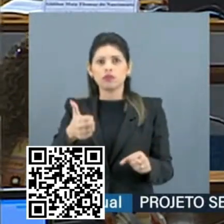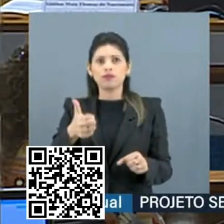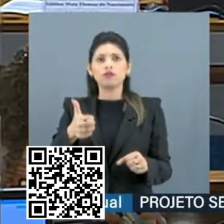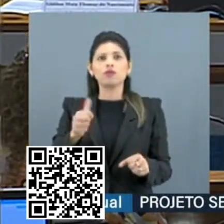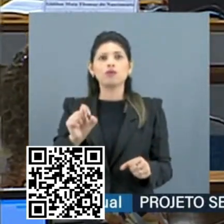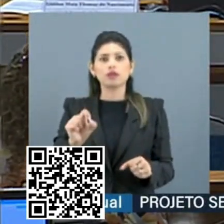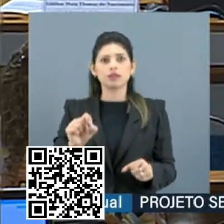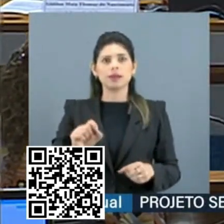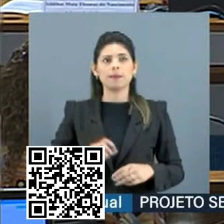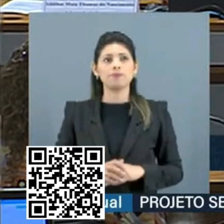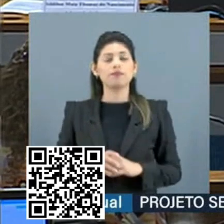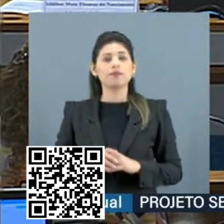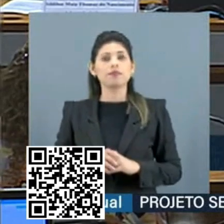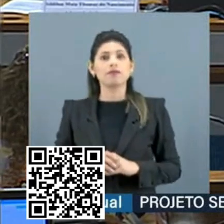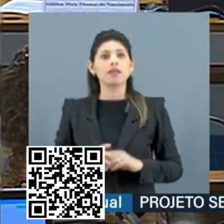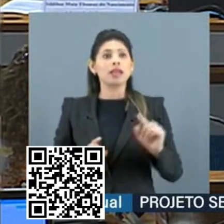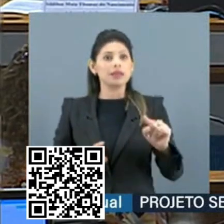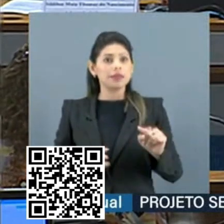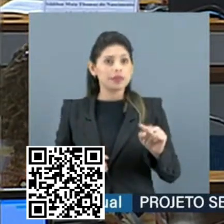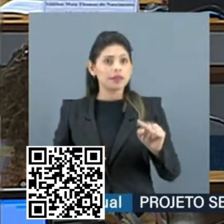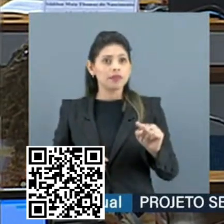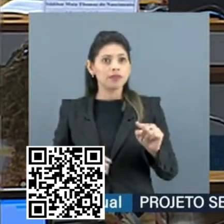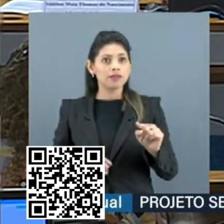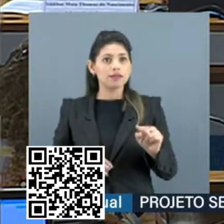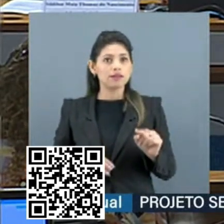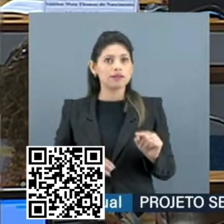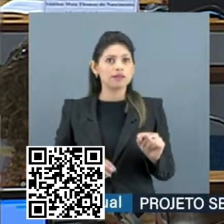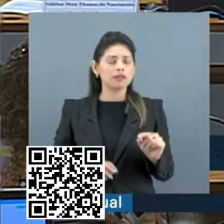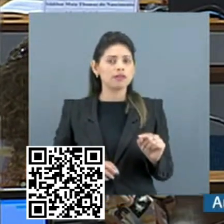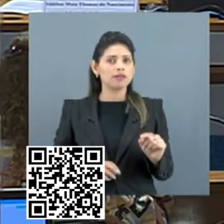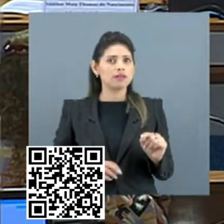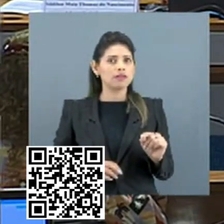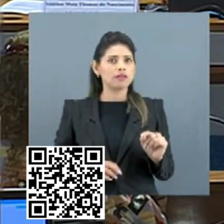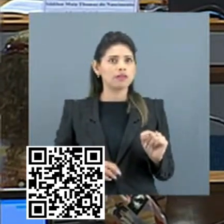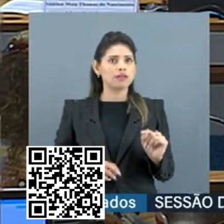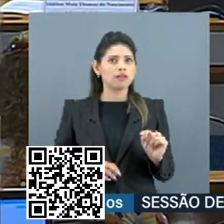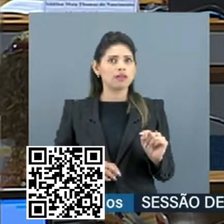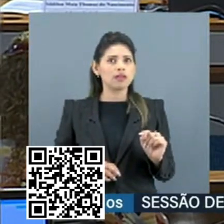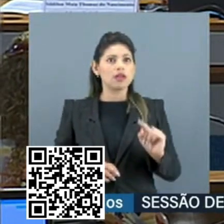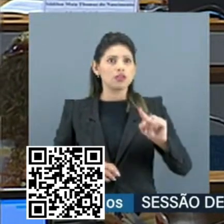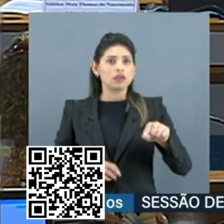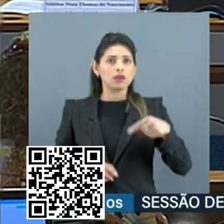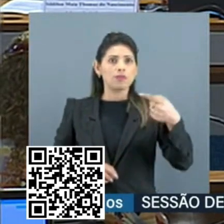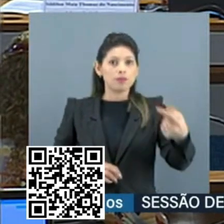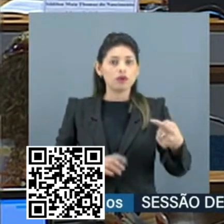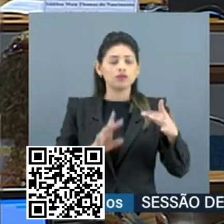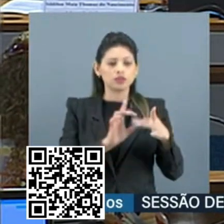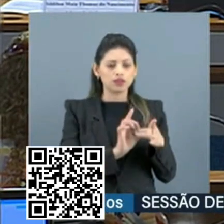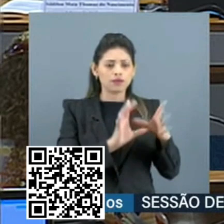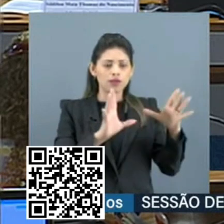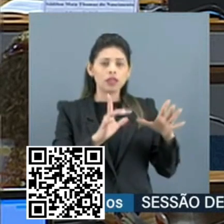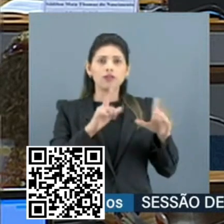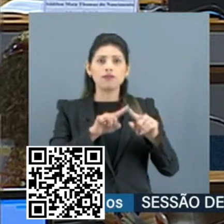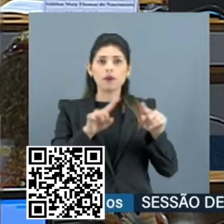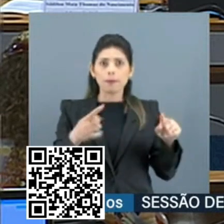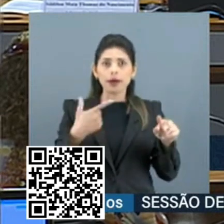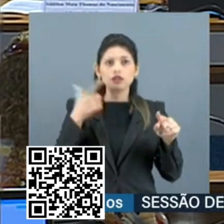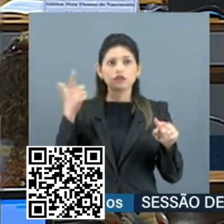depois o senhor, na verdade, conseguiu o direito à prisão domiciliar com direito à